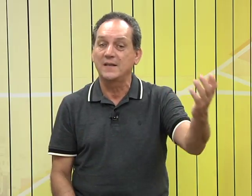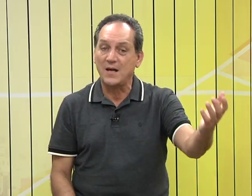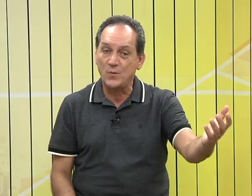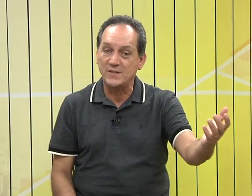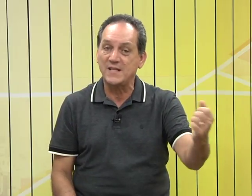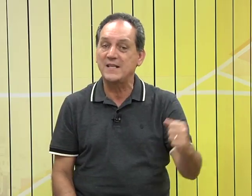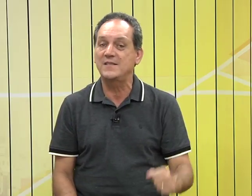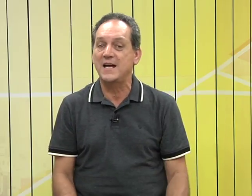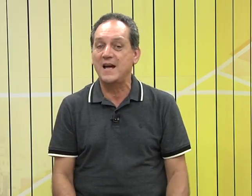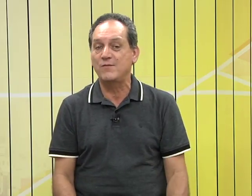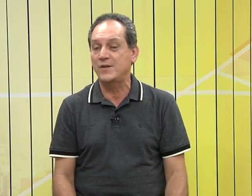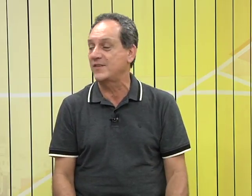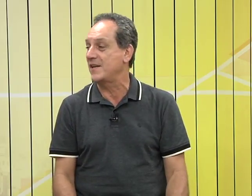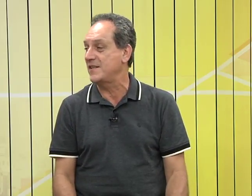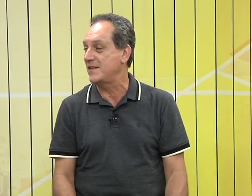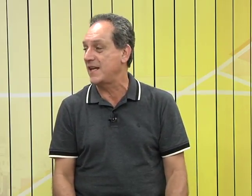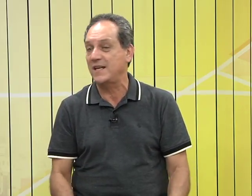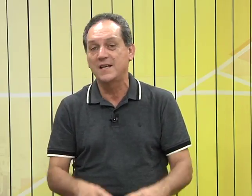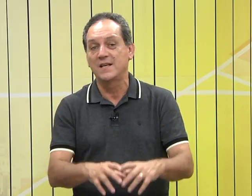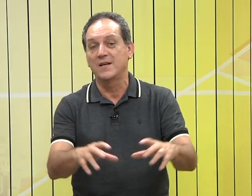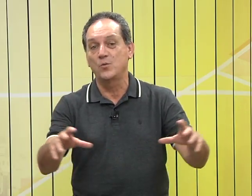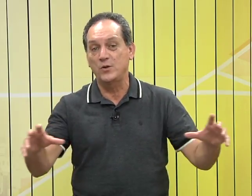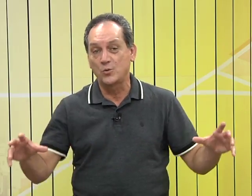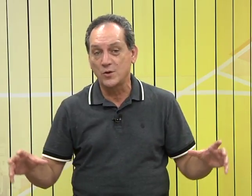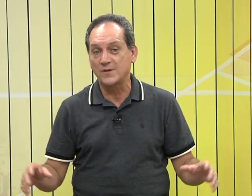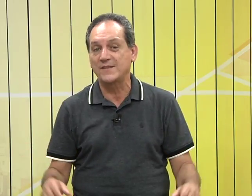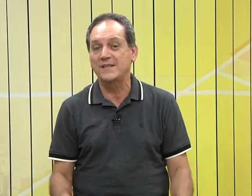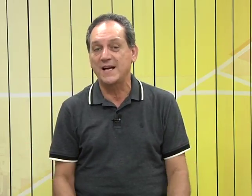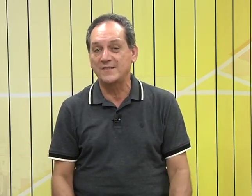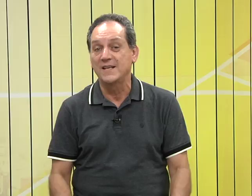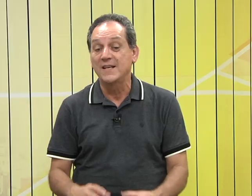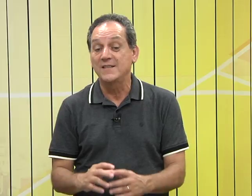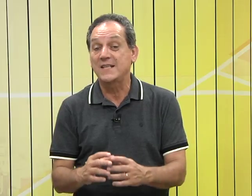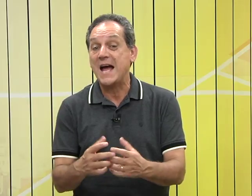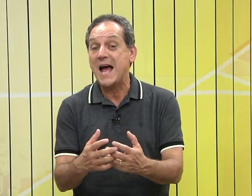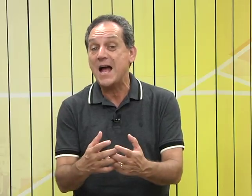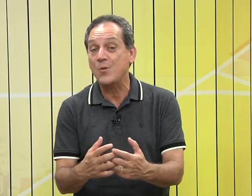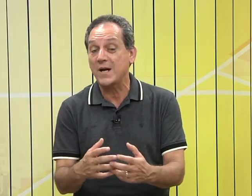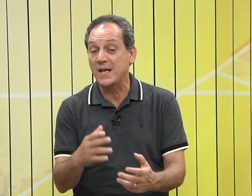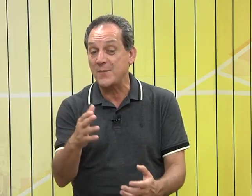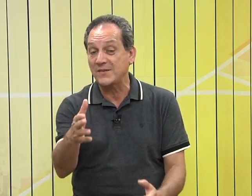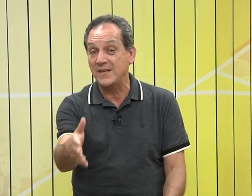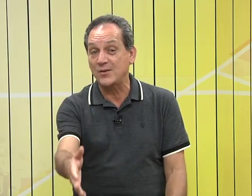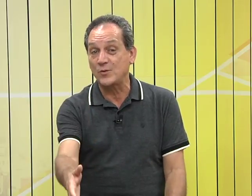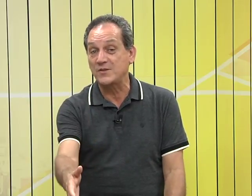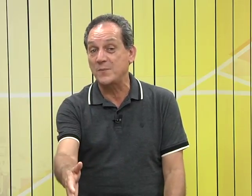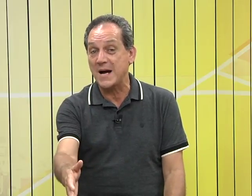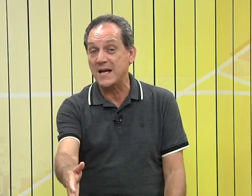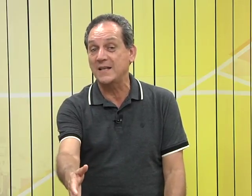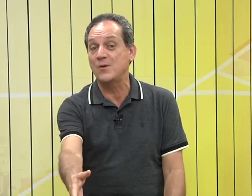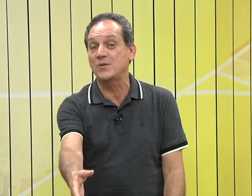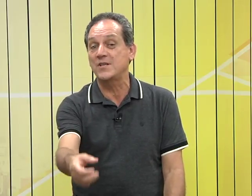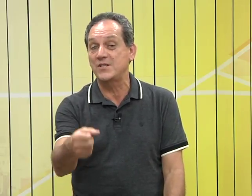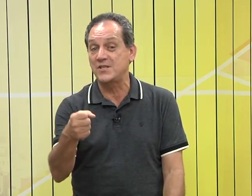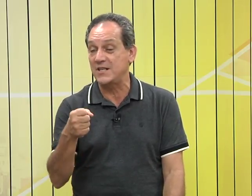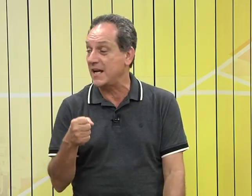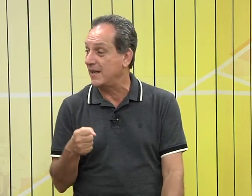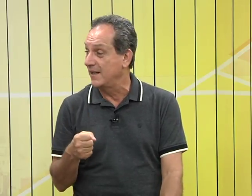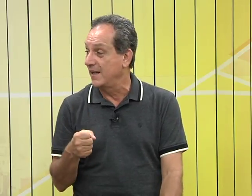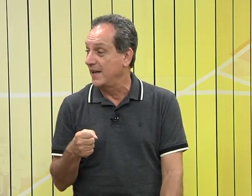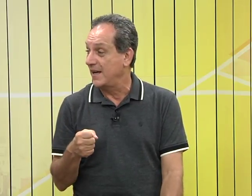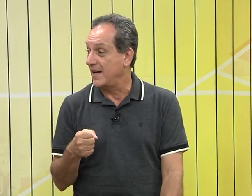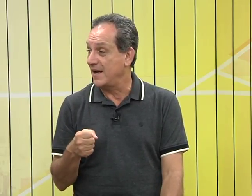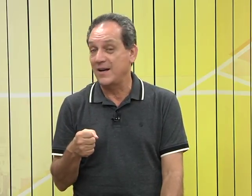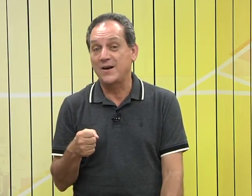depende da quantidade de árvores que a gente tem no entorno da cidade. De que a água que abastece o Atibaia, da onde a gente